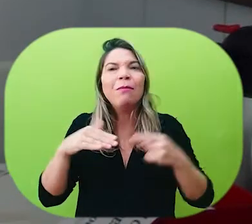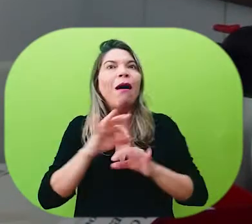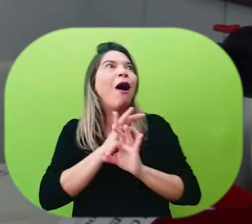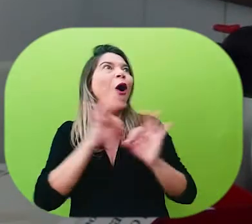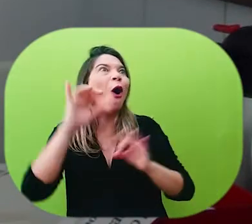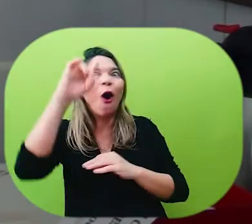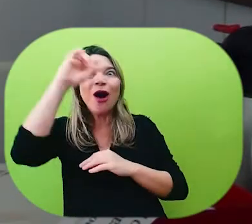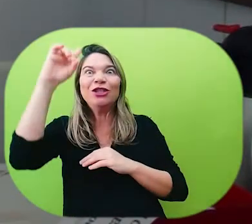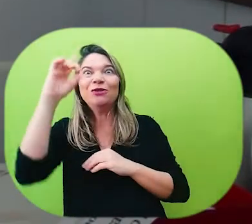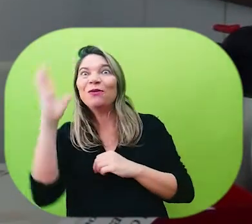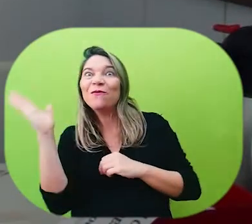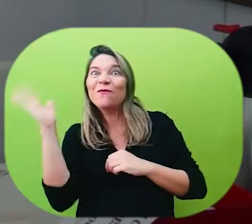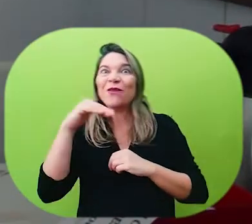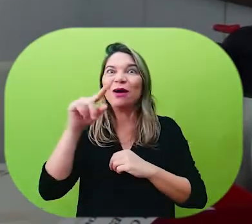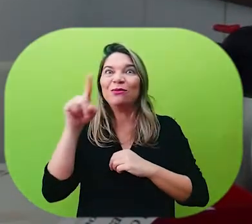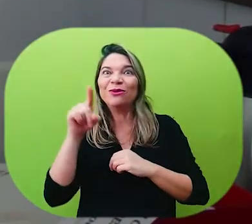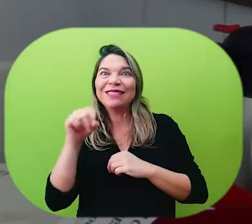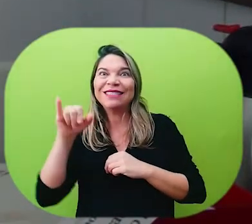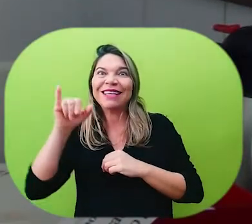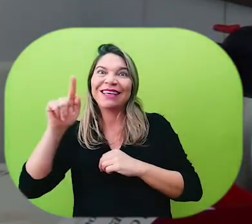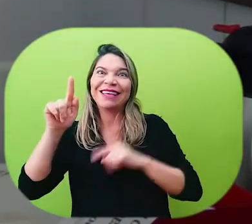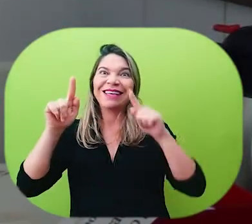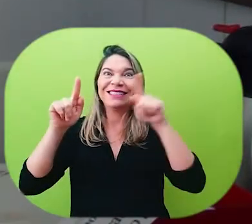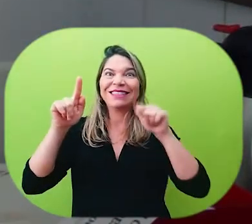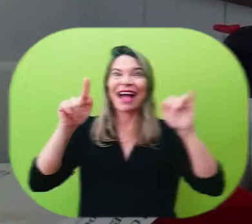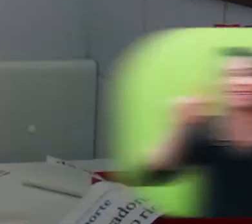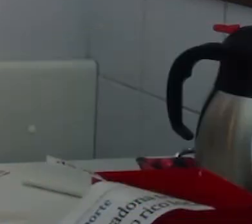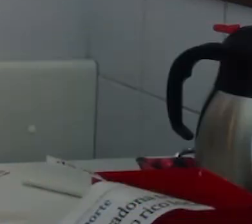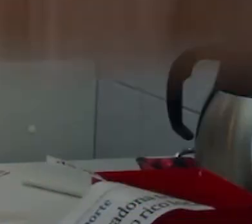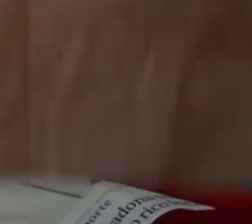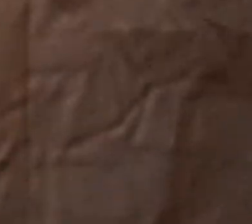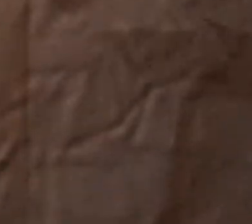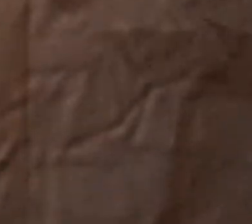Ótima ideia! Vamos pro Zig Zag Show?